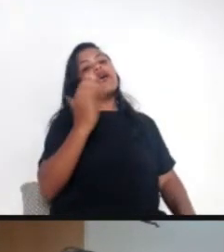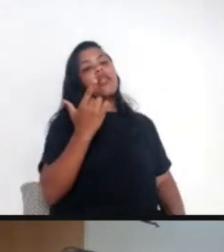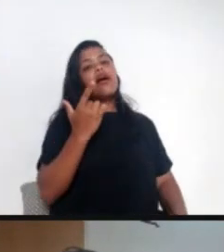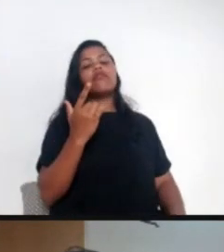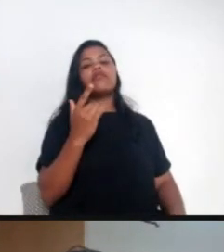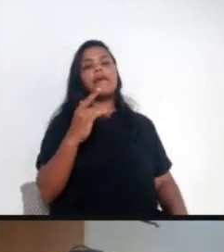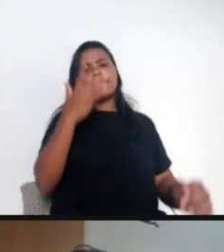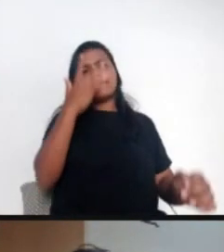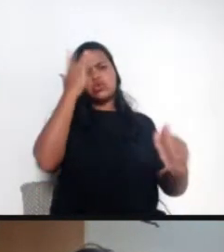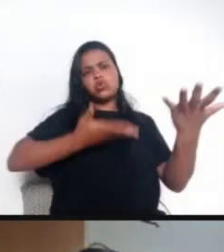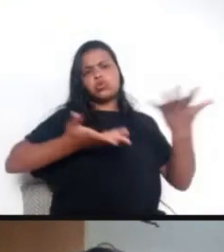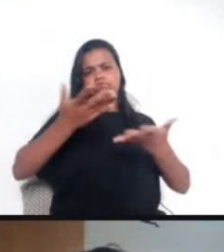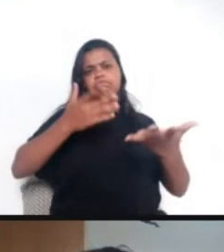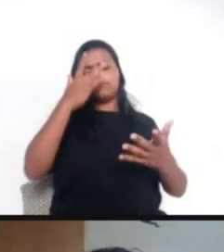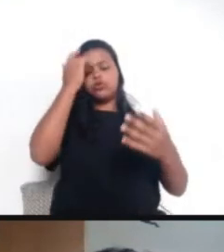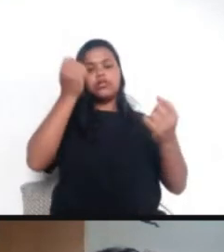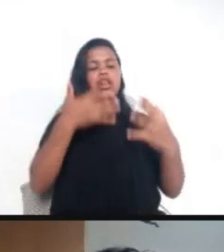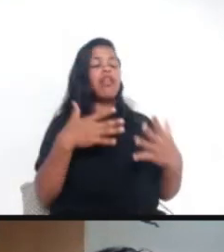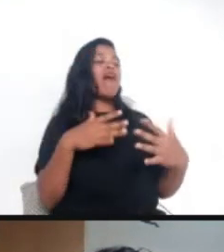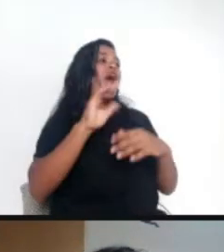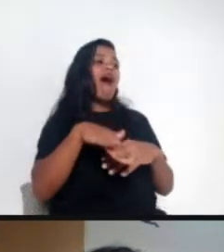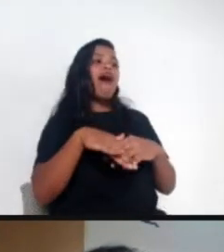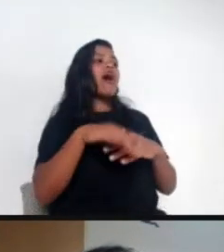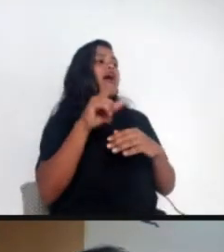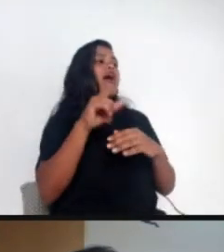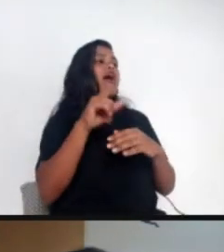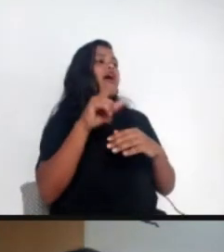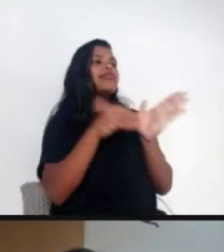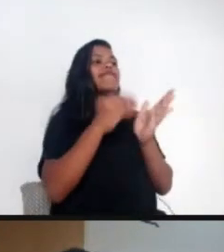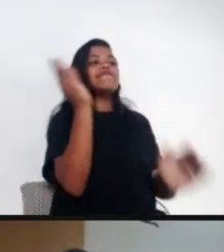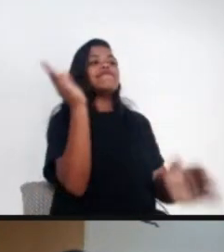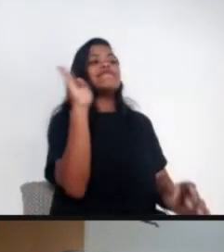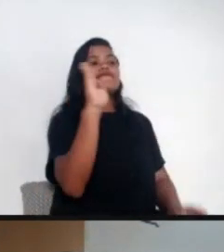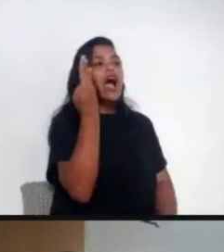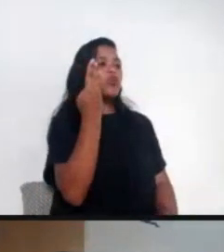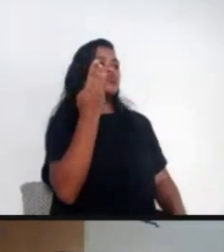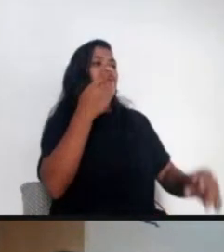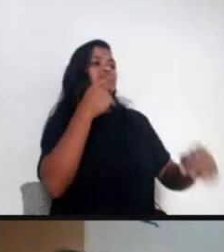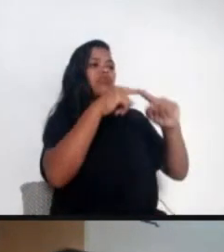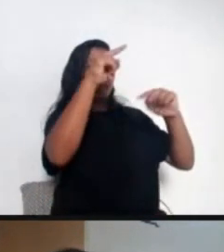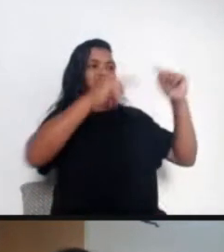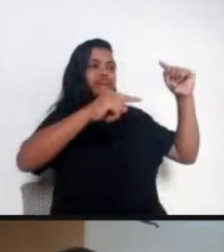esse estudo falsificaram os dados. Não, a gente não tem como dizer isso, nem tem como aferir que esses